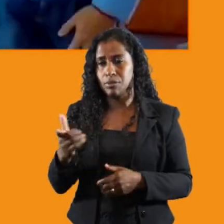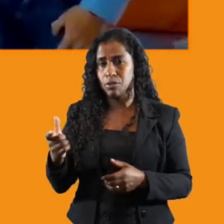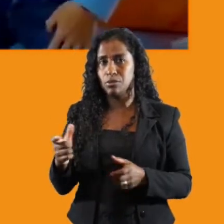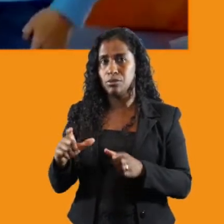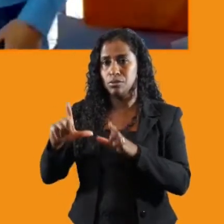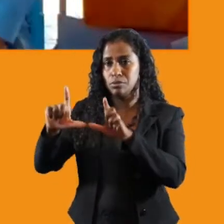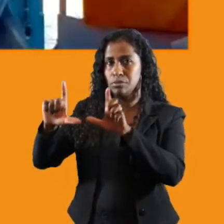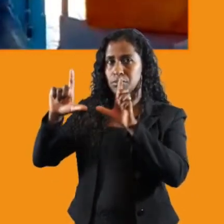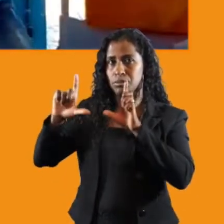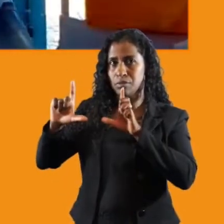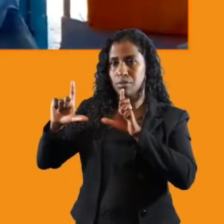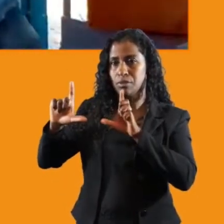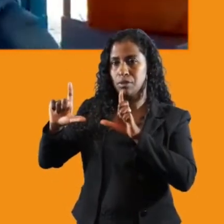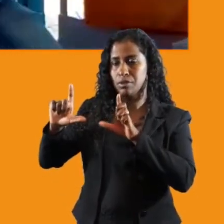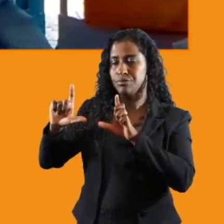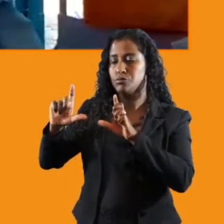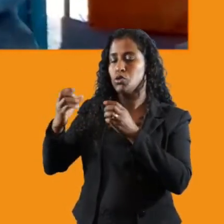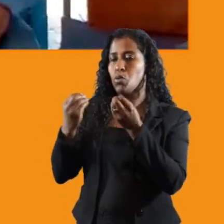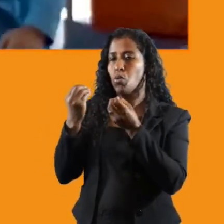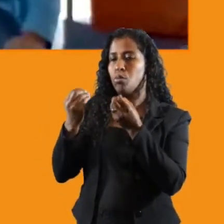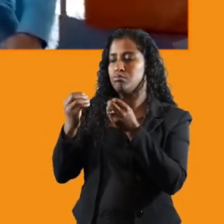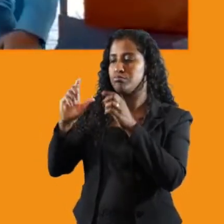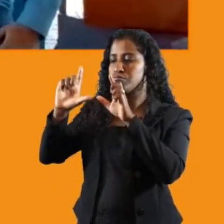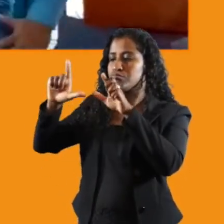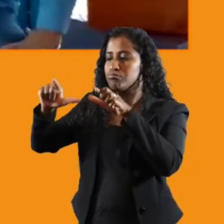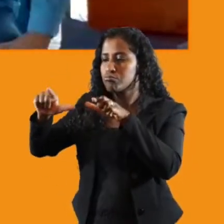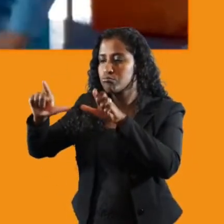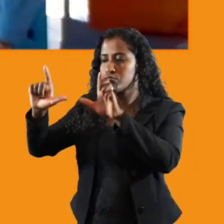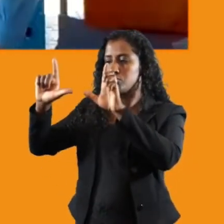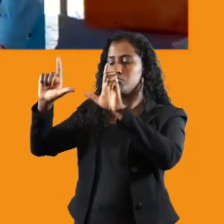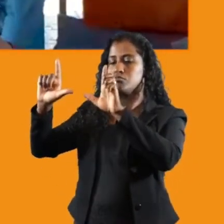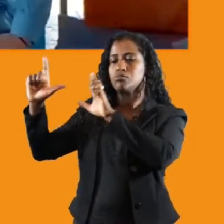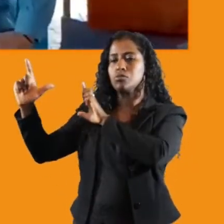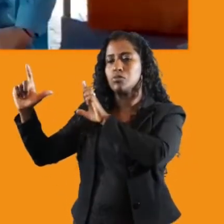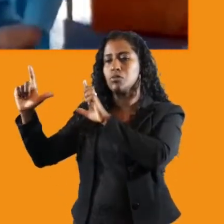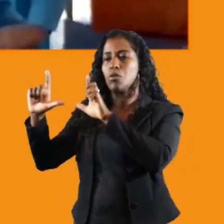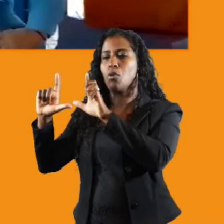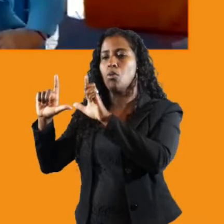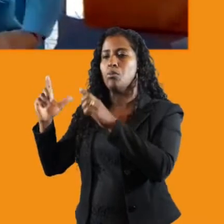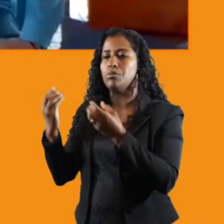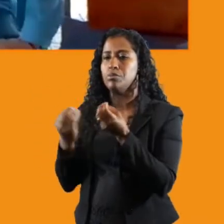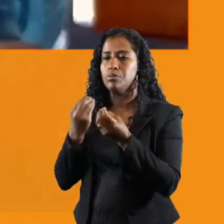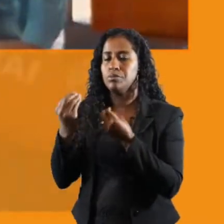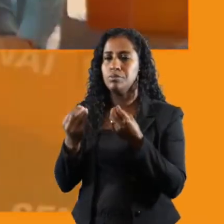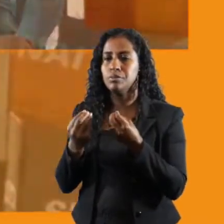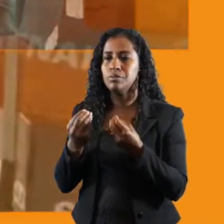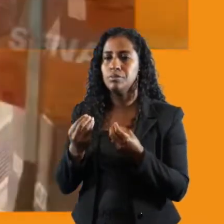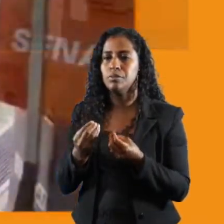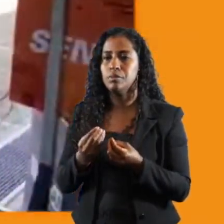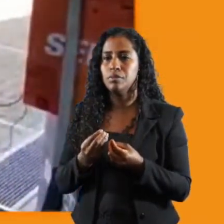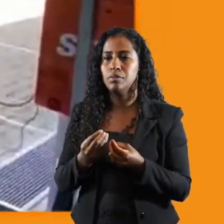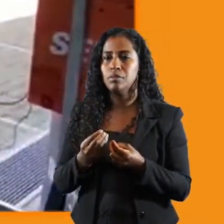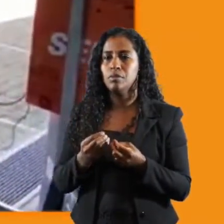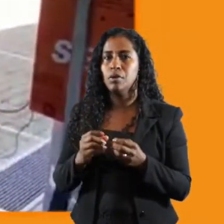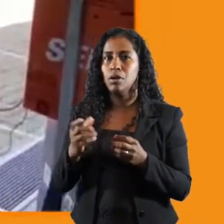questão da inclinação, né? Para o sistema off, ele é um pouquinho diferente do sistema on. Por quê? Porque a nossa inclinação, ela é priorizada para